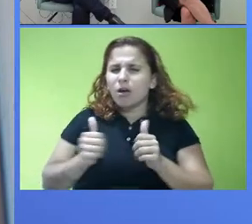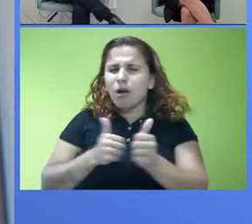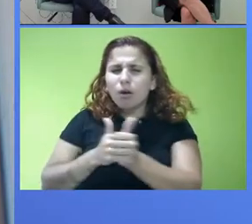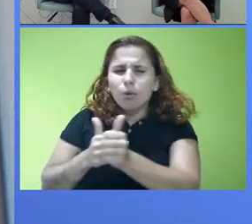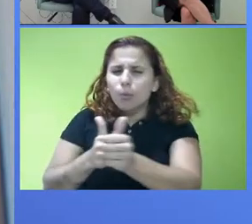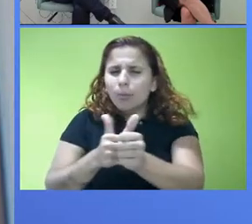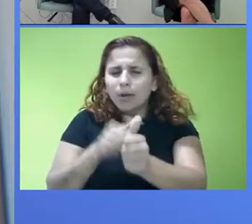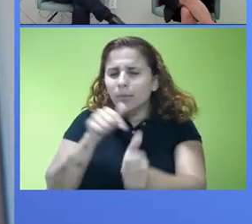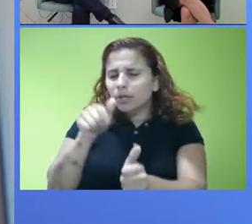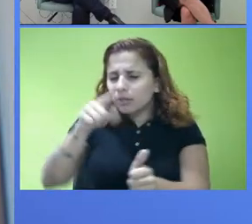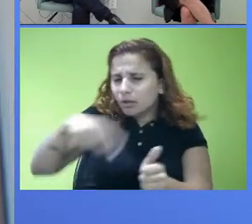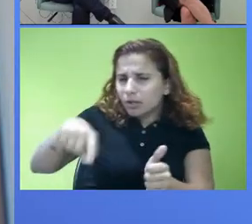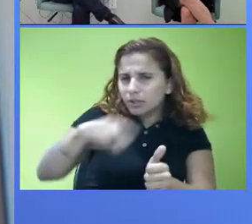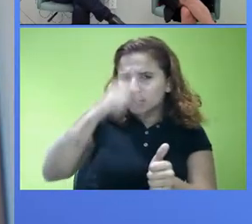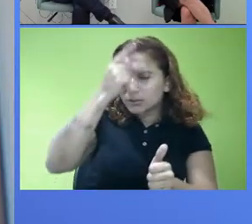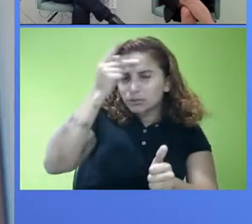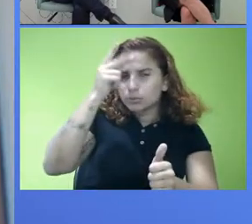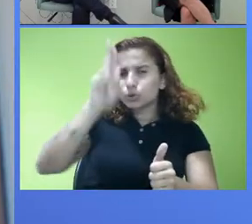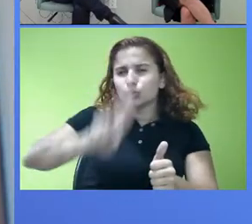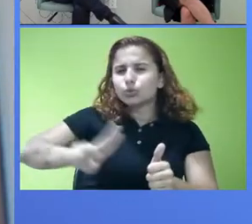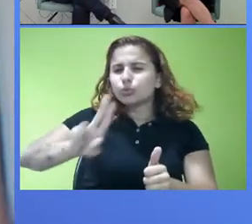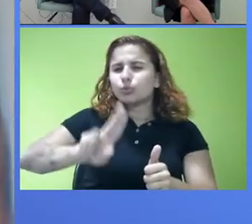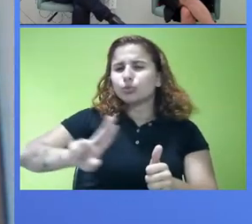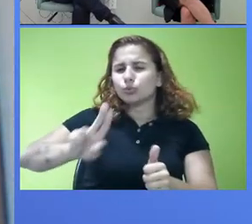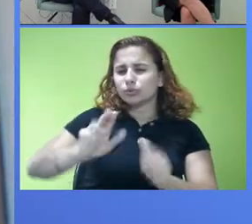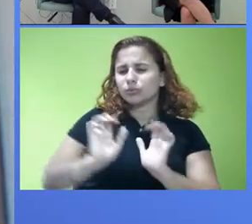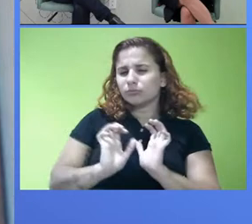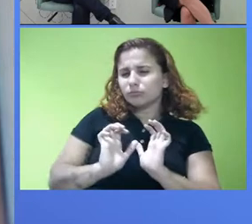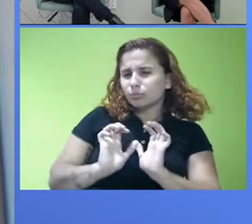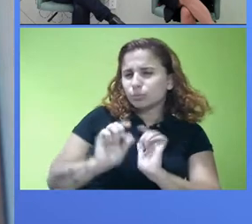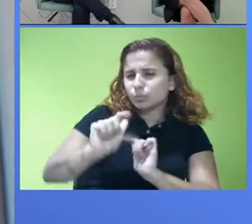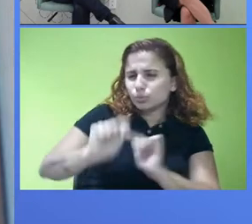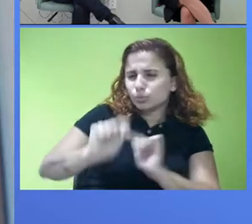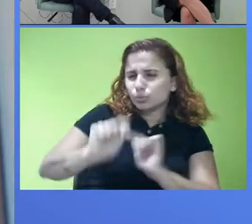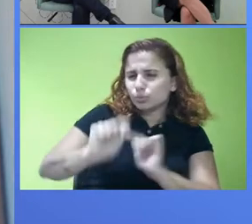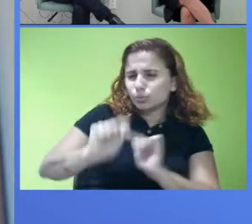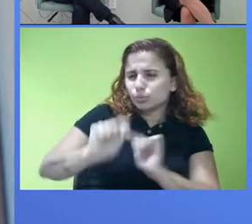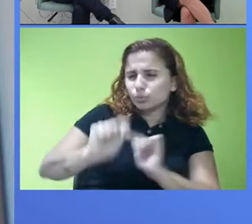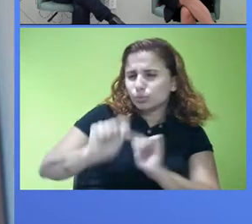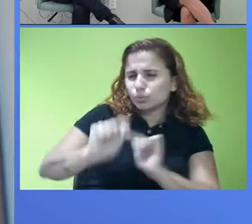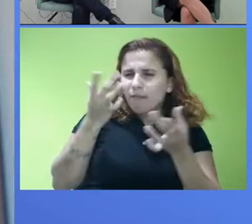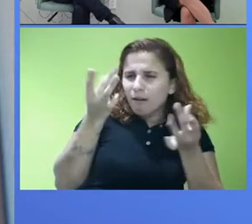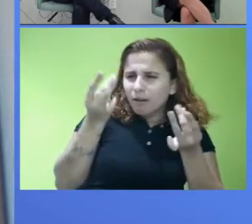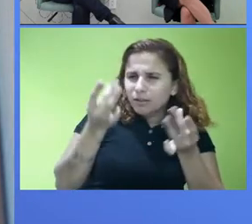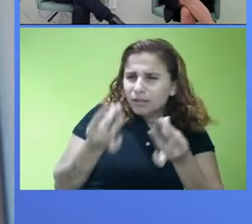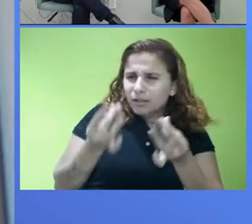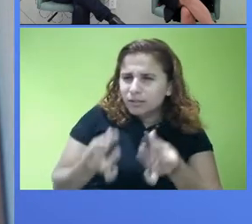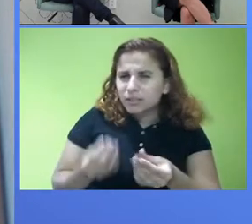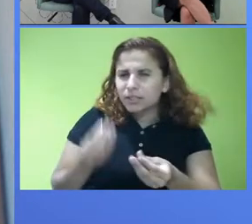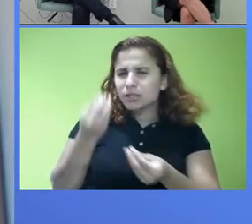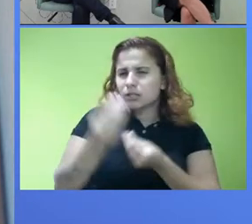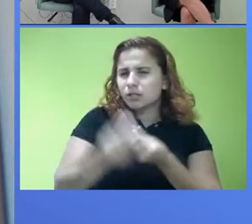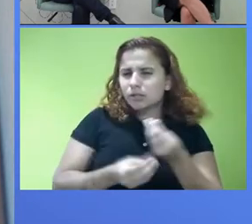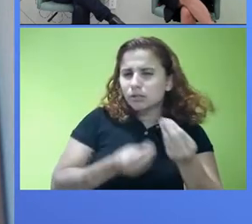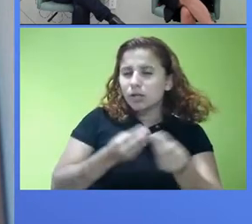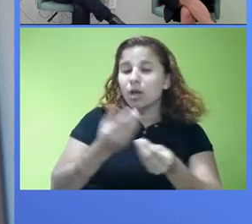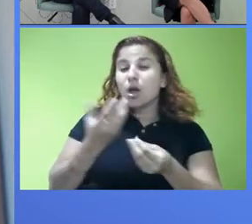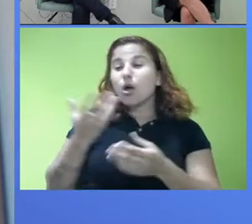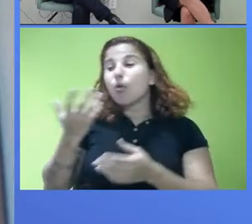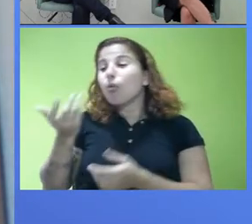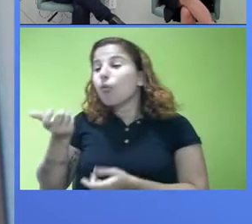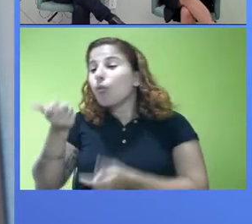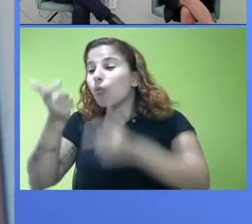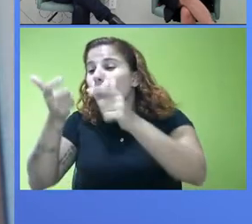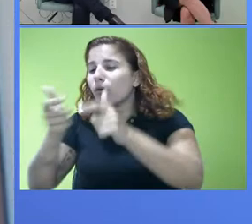sobre isso, de que talvez fazer uma boa avaliação das condições ali daquela pessoa, saber quais são as áreas mais comprometidas dela, o que pode